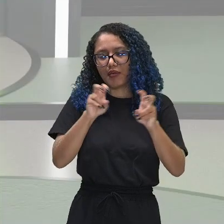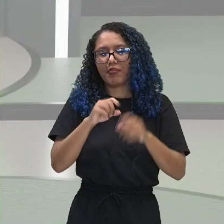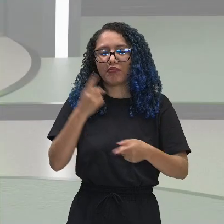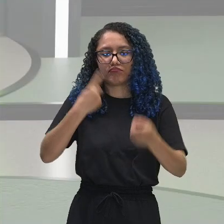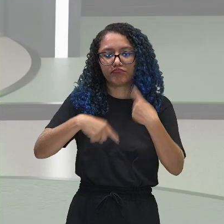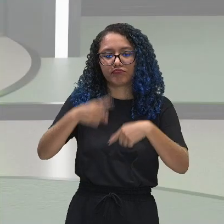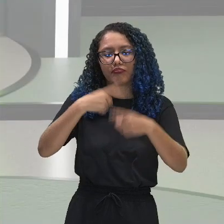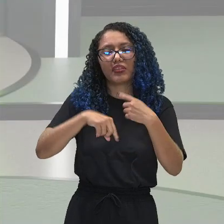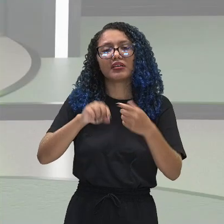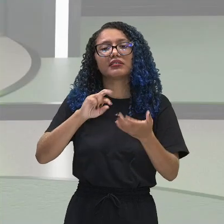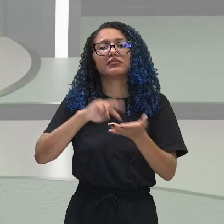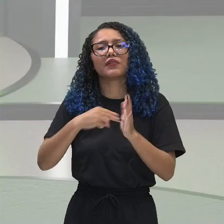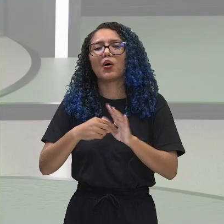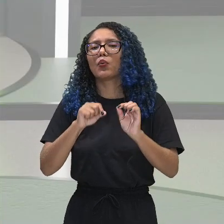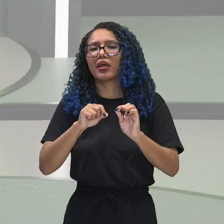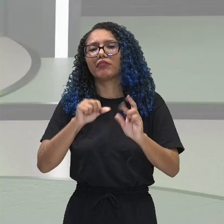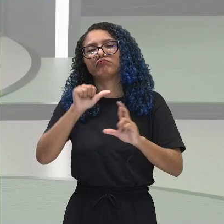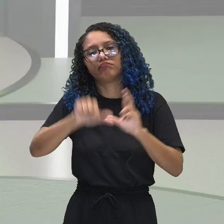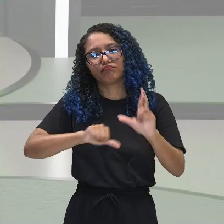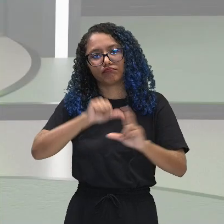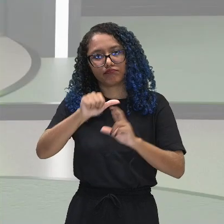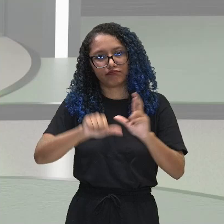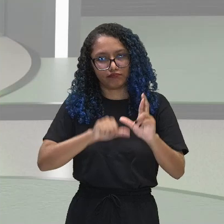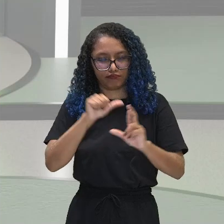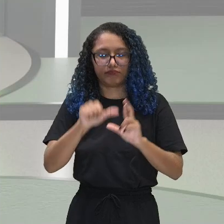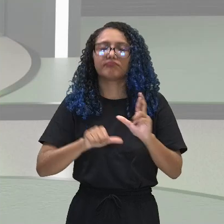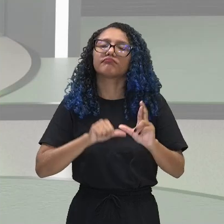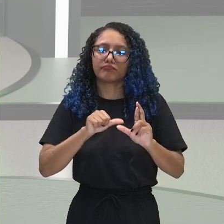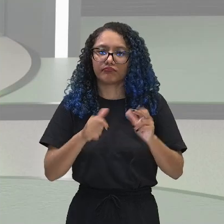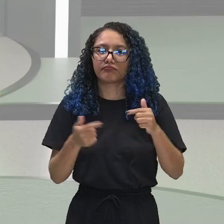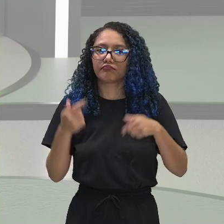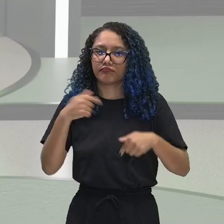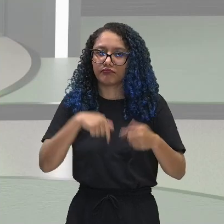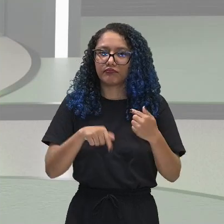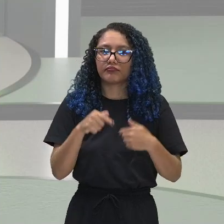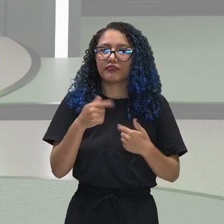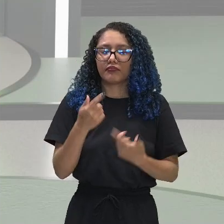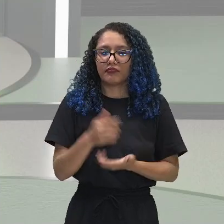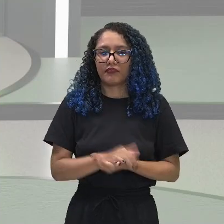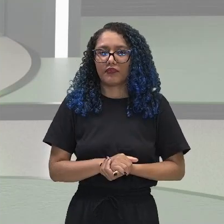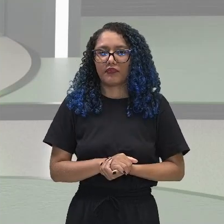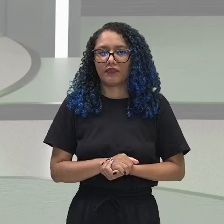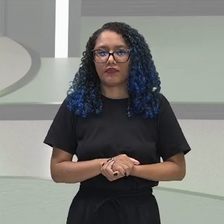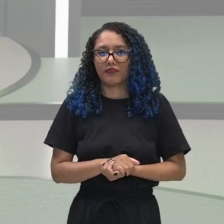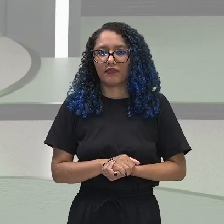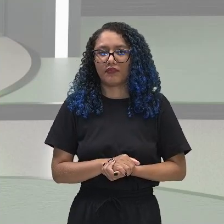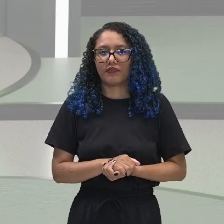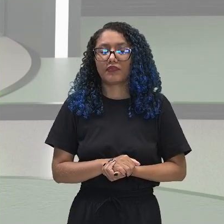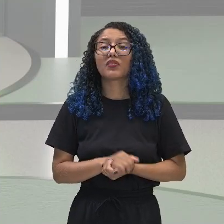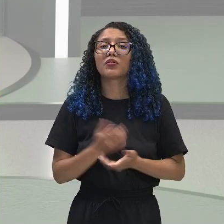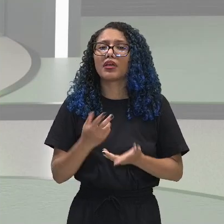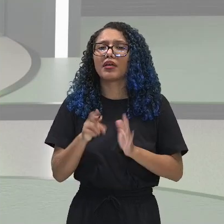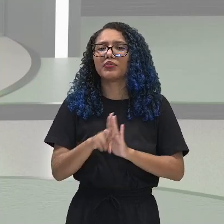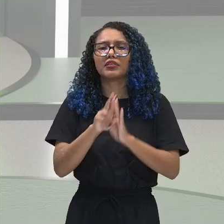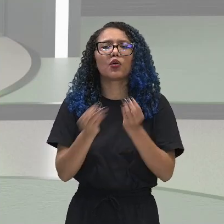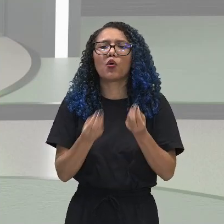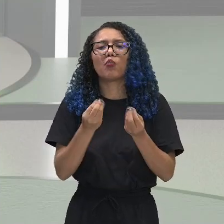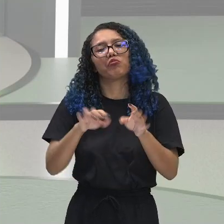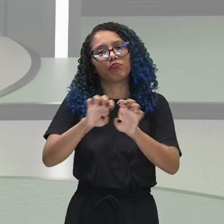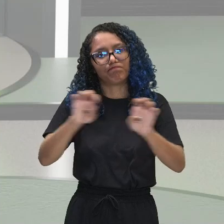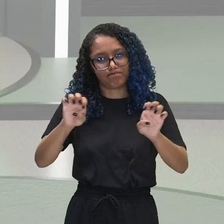reação química. E essa reação química, que geralmente nos nossos estudos é representada por uma equação, ela